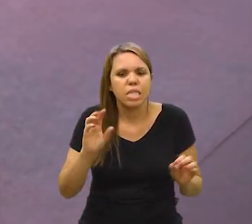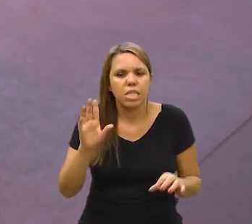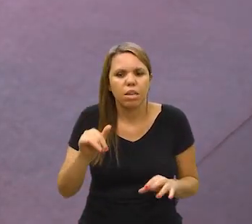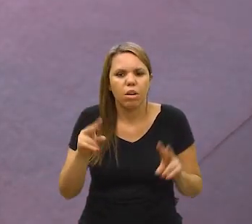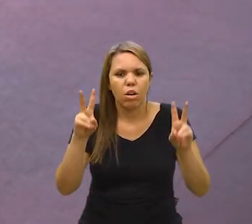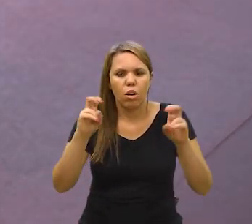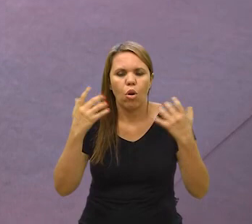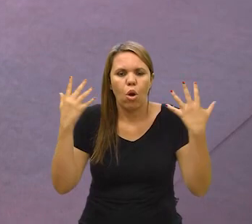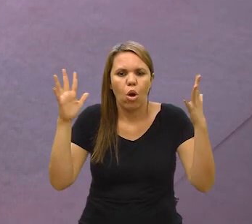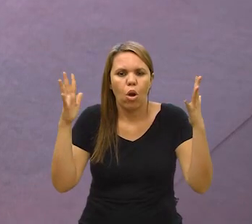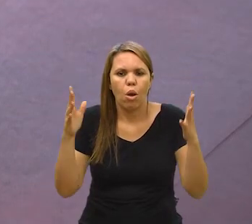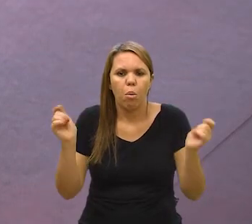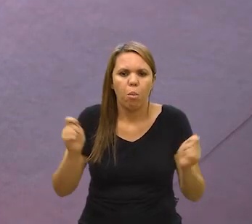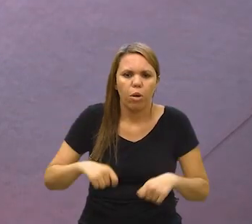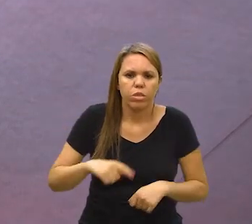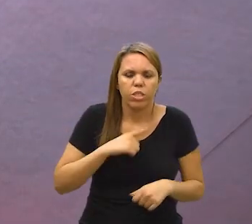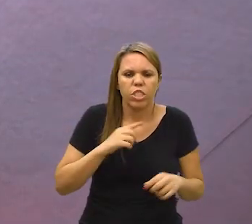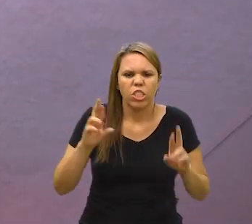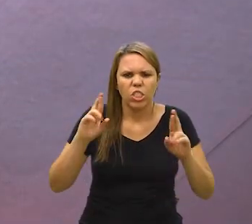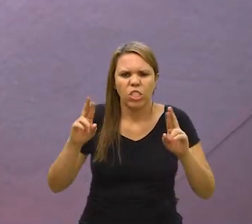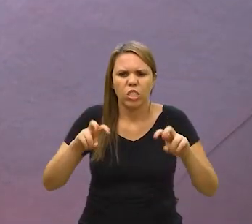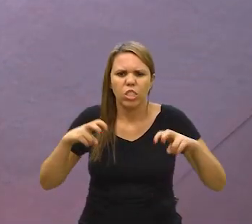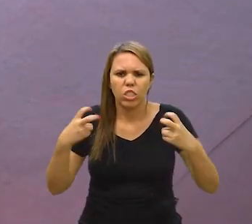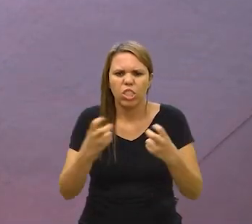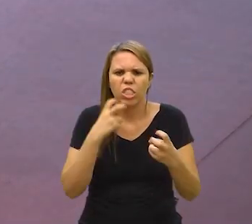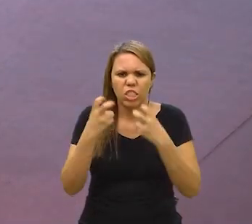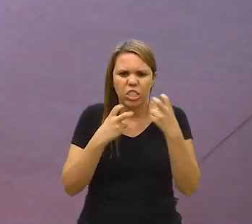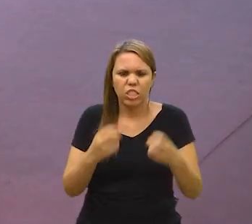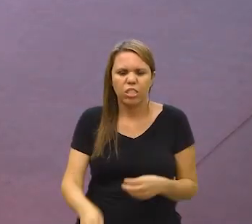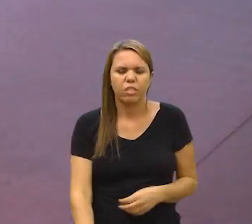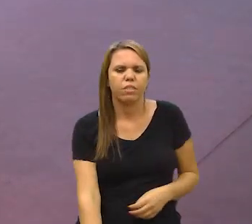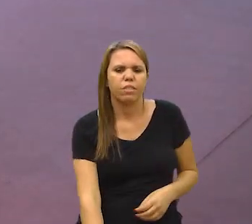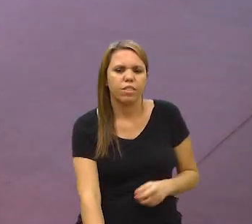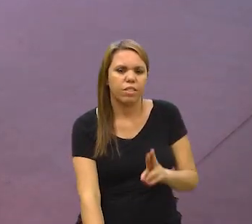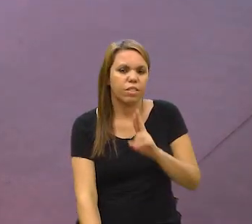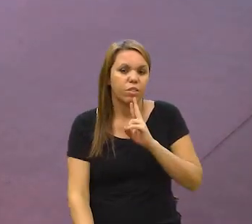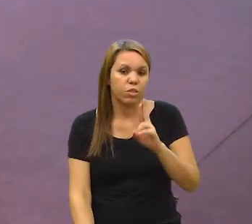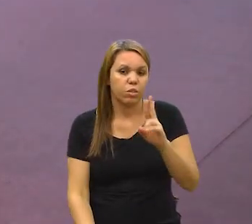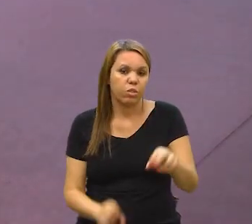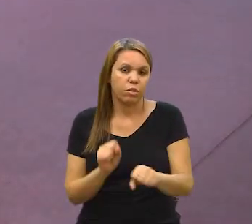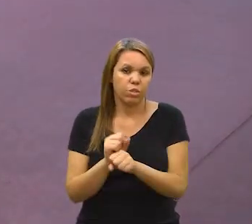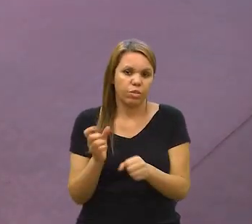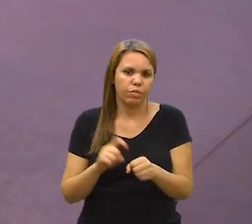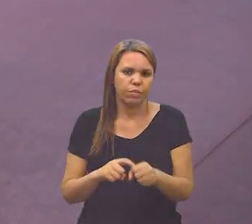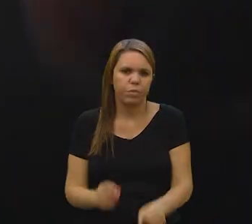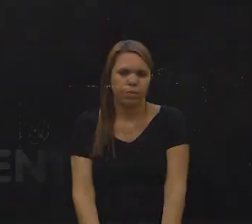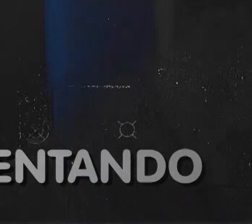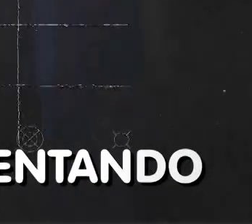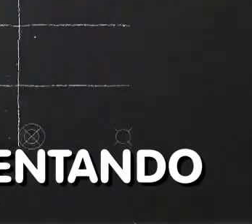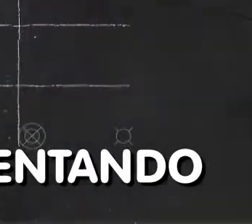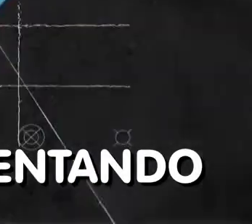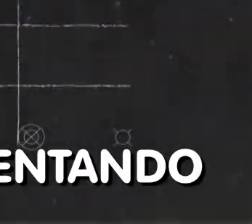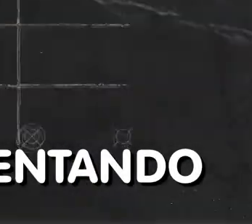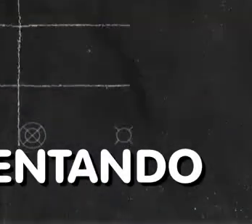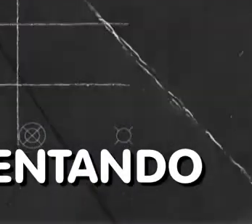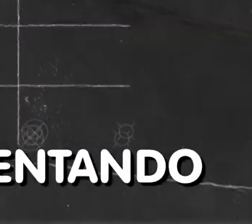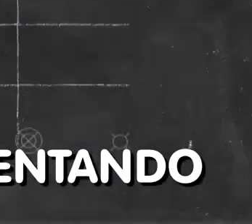sobre comemoração, se pode ter torcida, se pode ter gritaria. Essas respostas daqui a pouco, não saia daí.